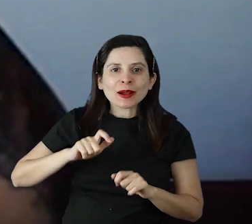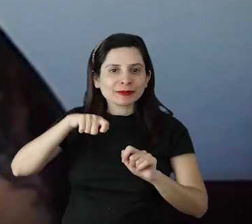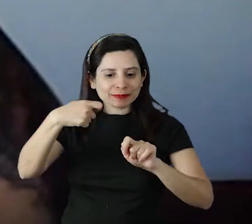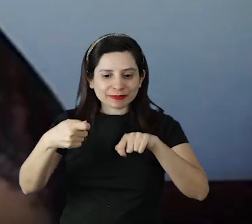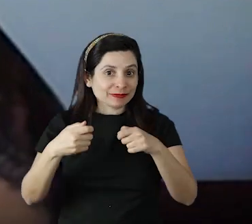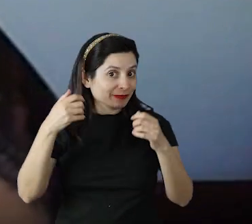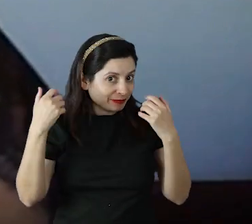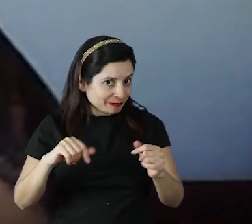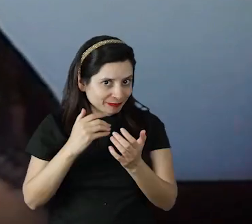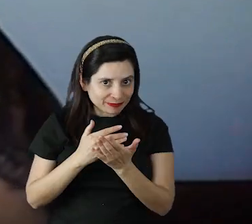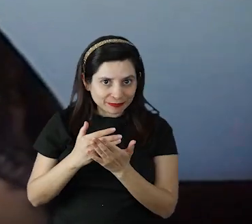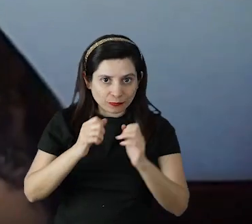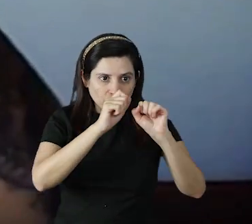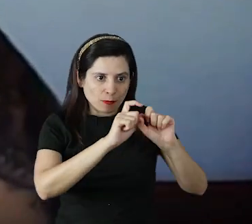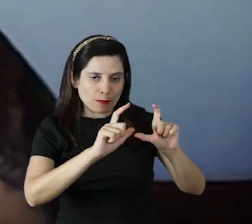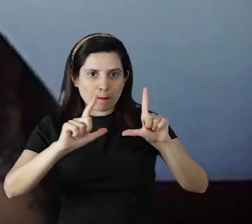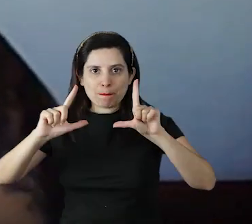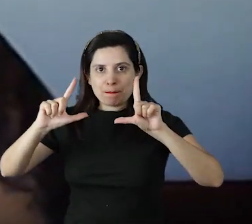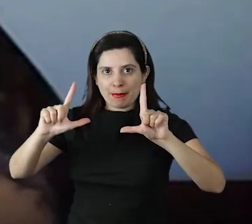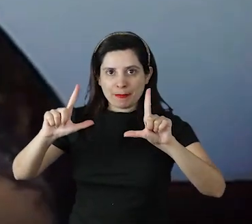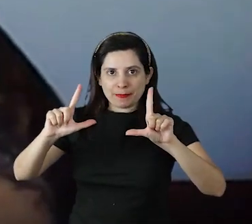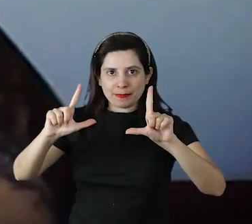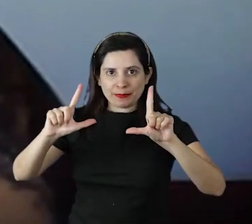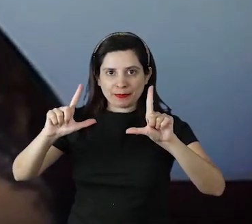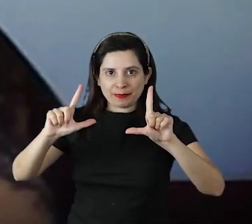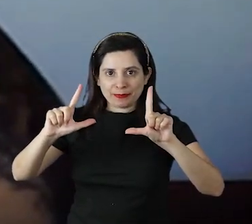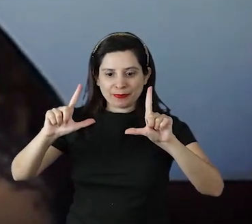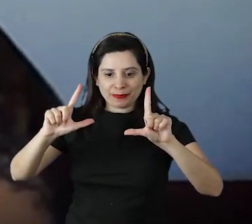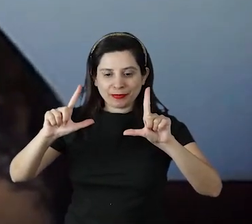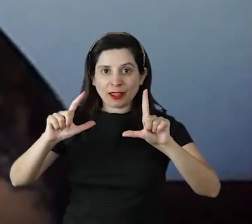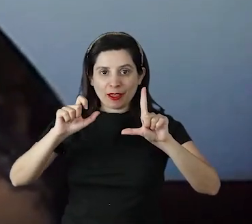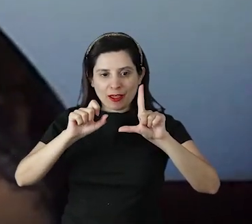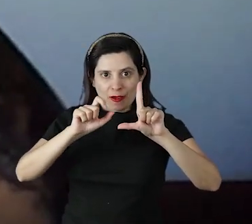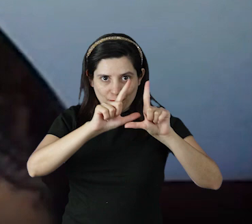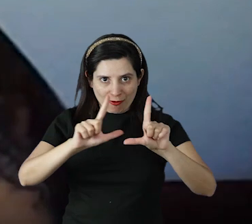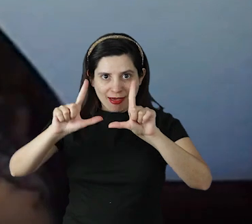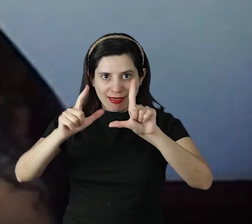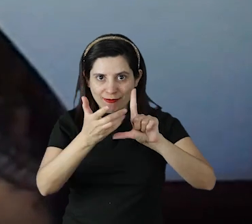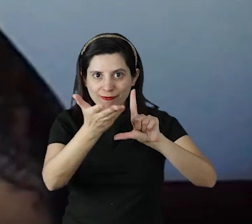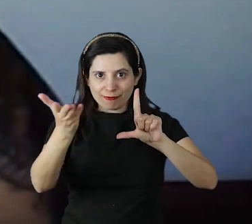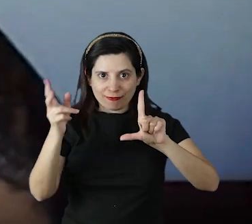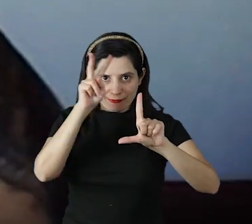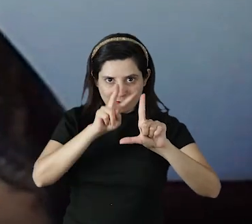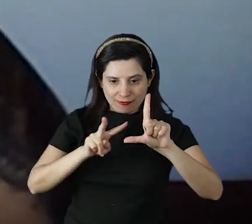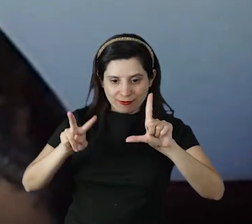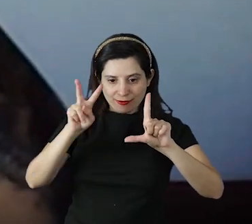começar. Deixa eu abrir aqui. Eu vou compartilhar uma tela, daí a